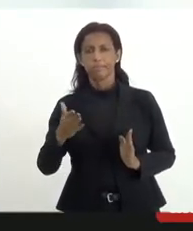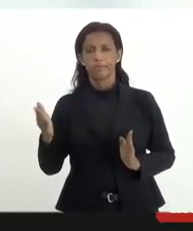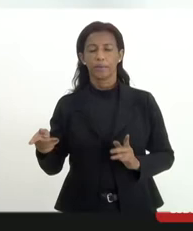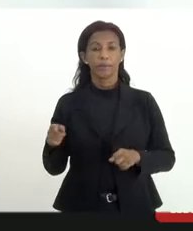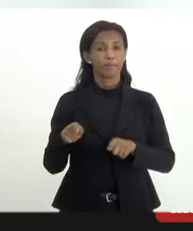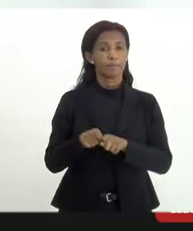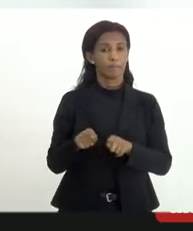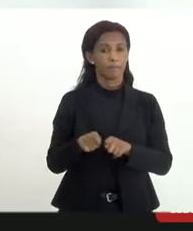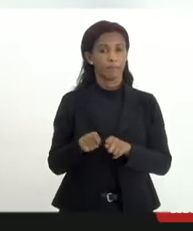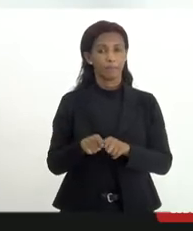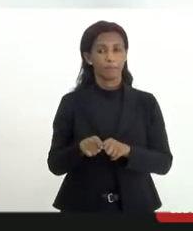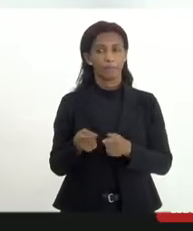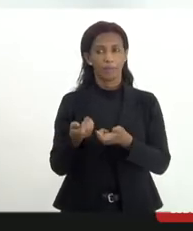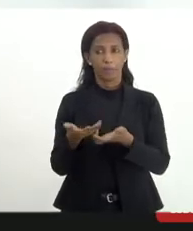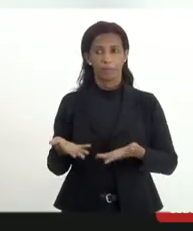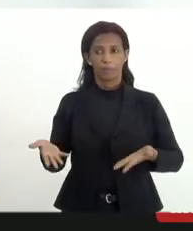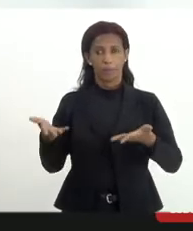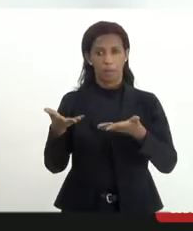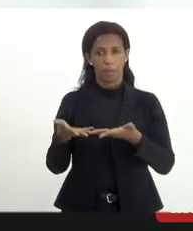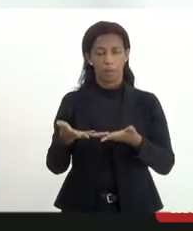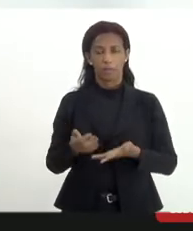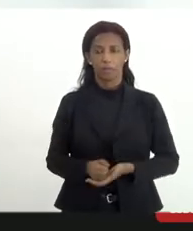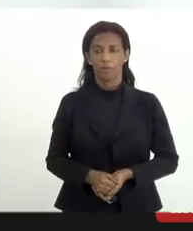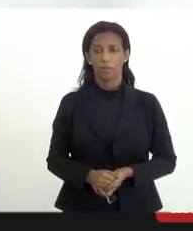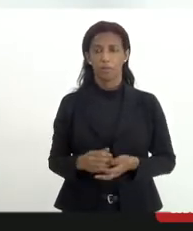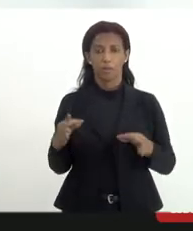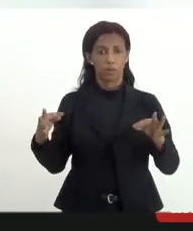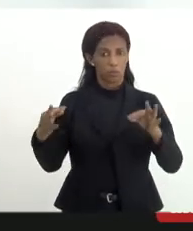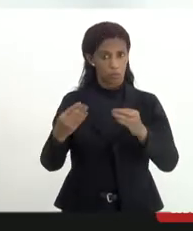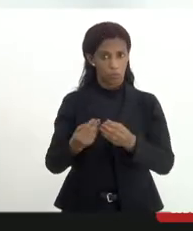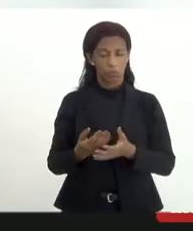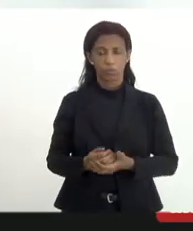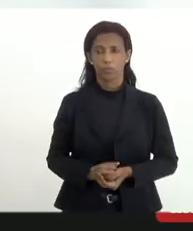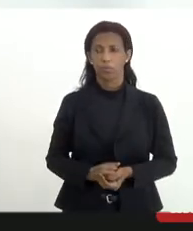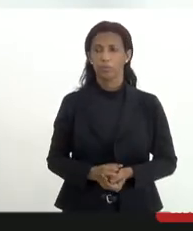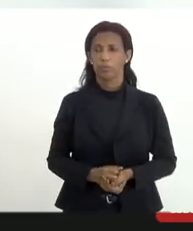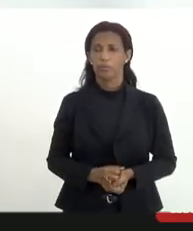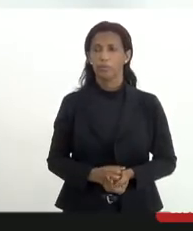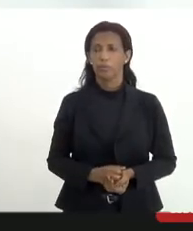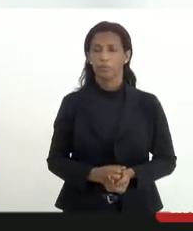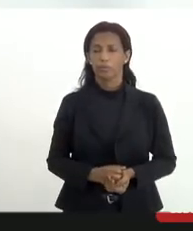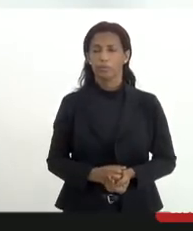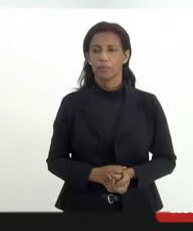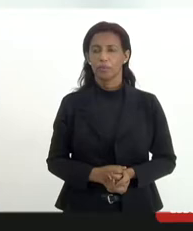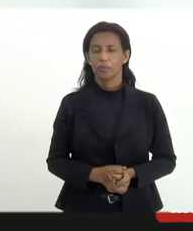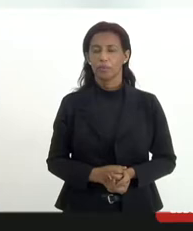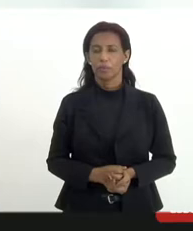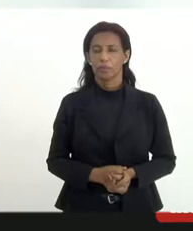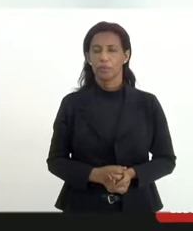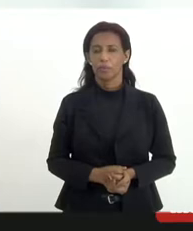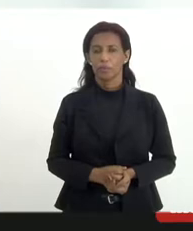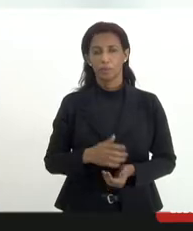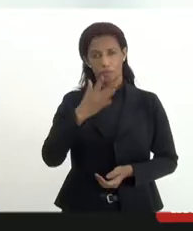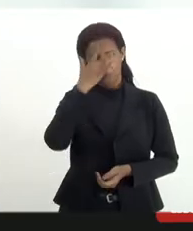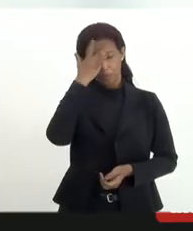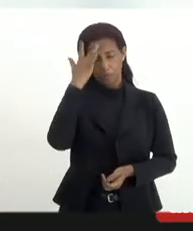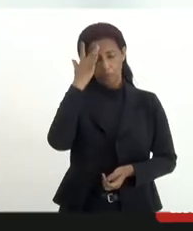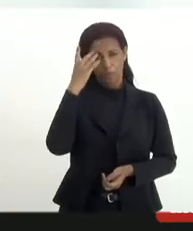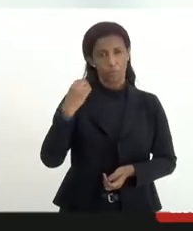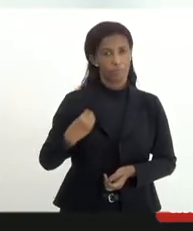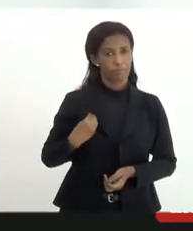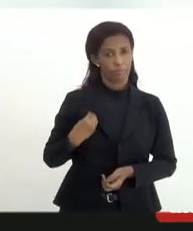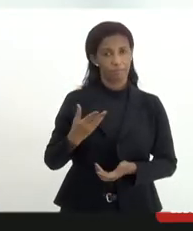Queria também, em homenagem a todos e todas que estão aqui